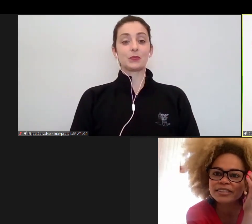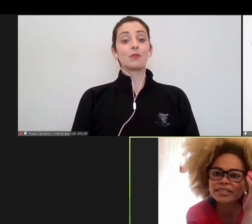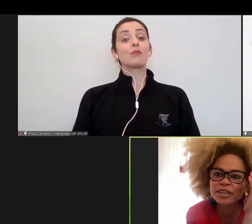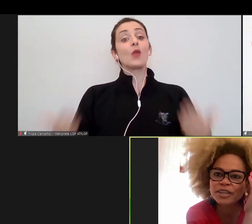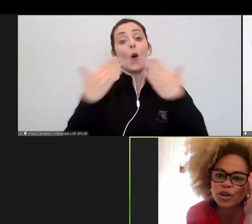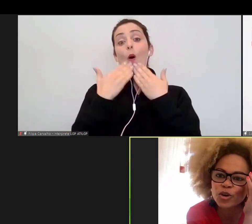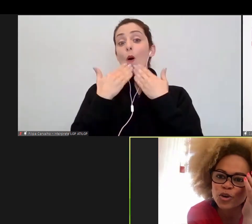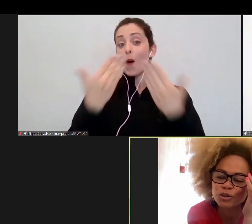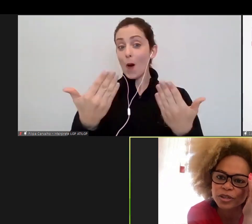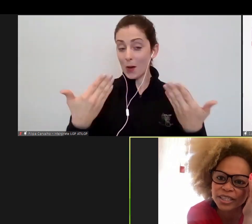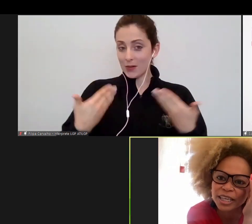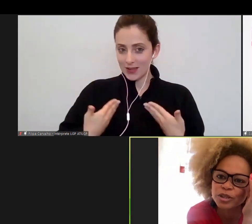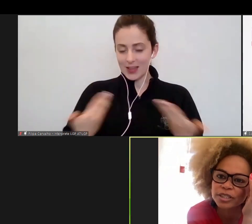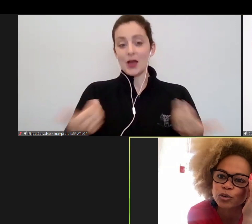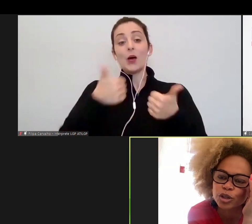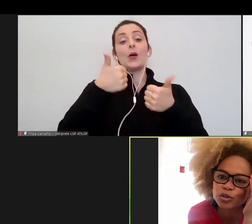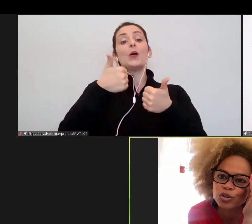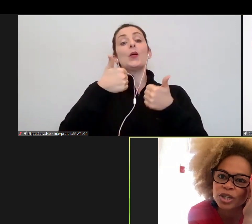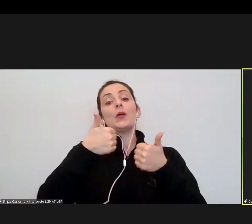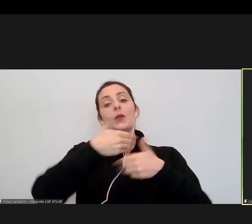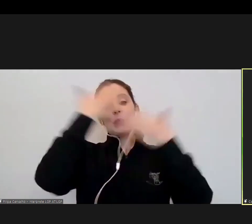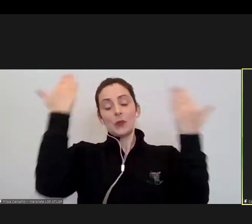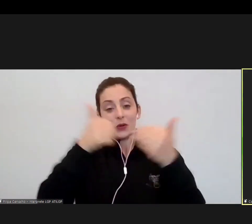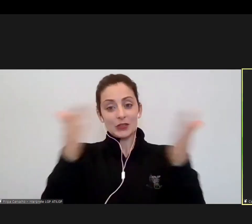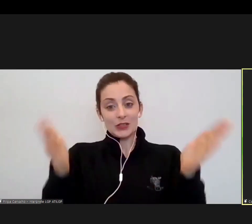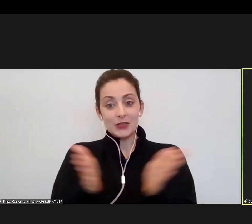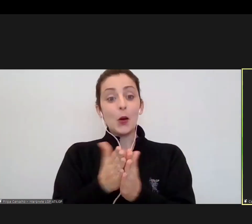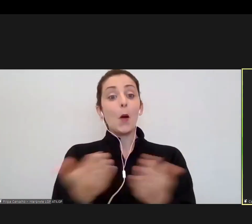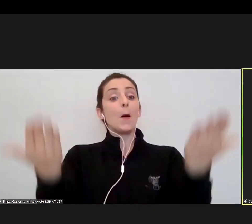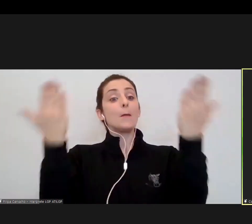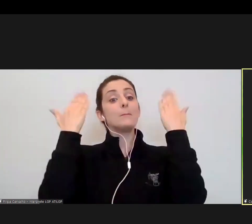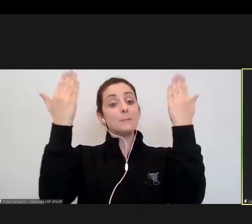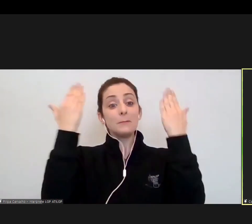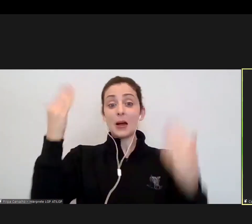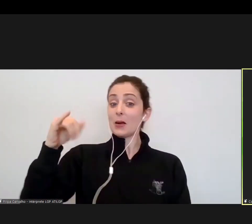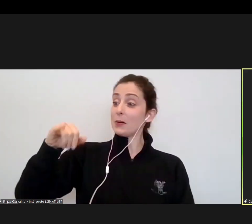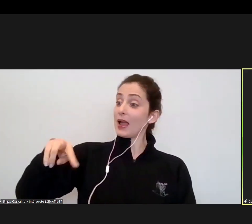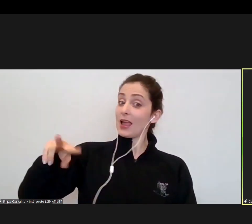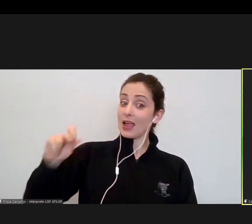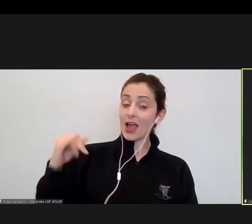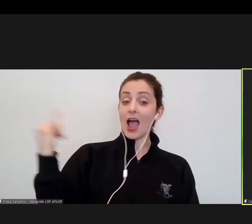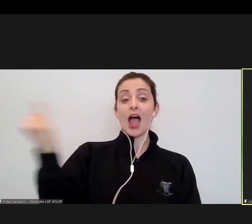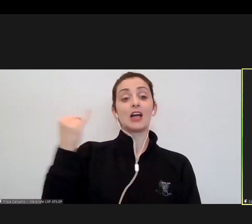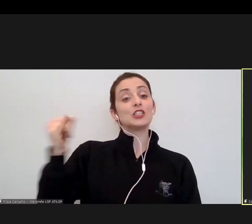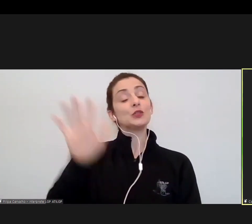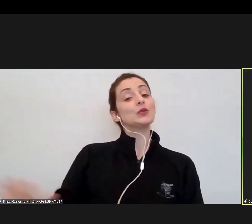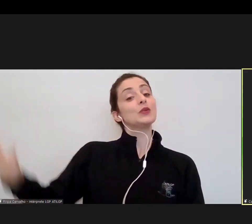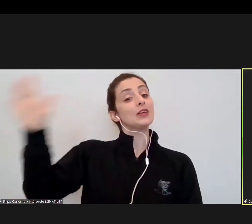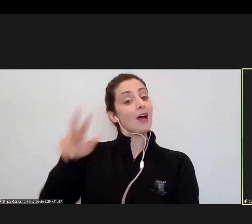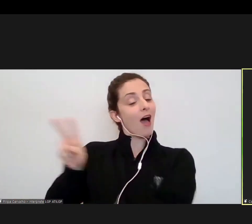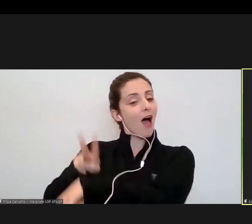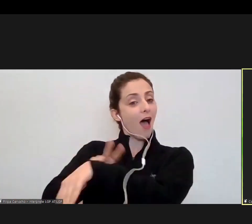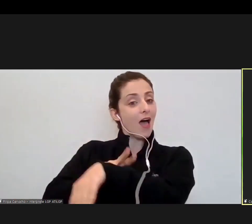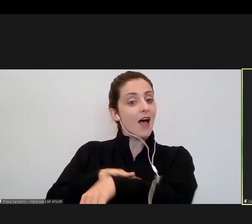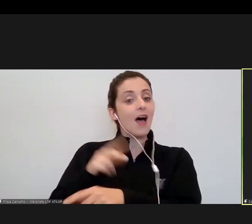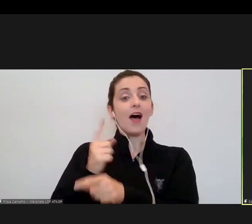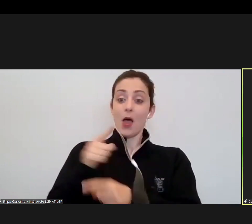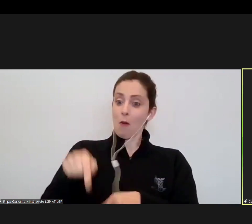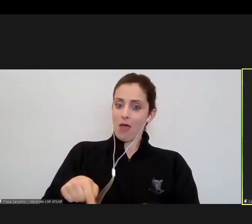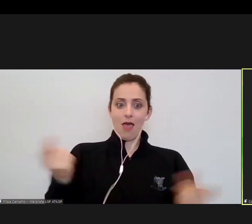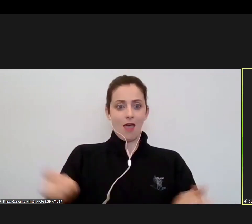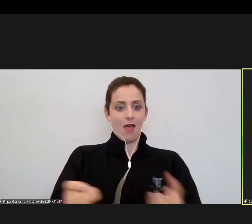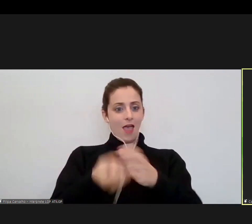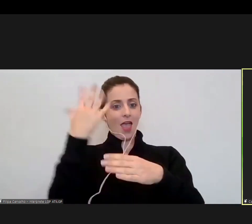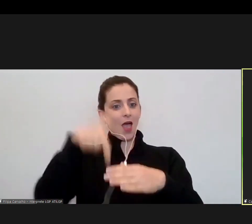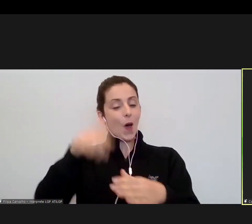Obrigada eu, muito bom dia a todos e parabéns ao Instituto Nacional de Administração por esta iniciativa. Acima de tudo,